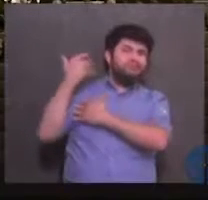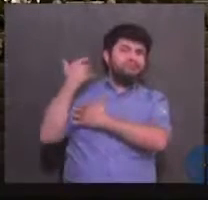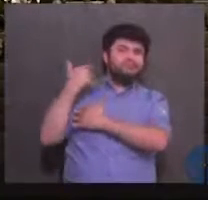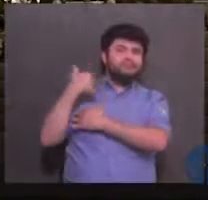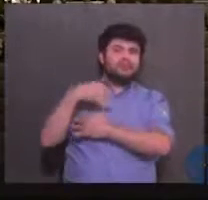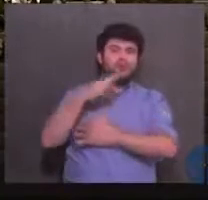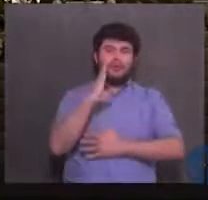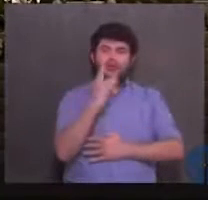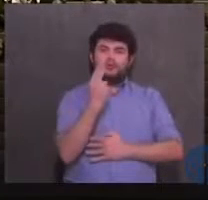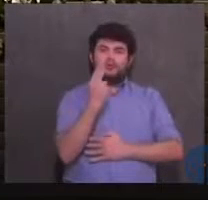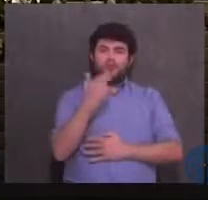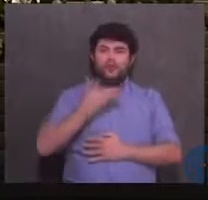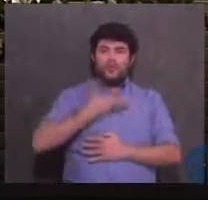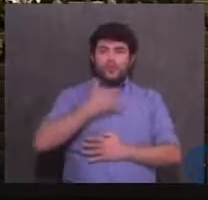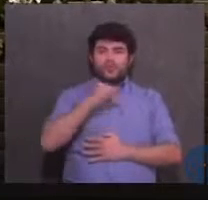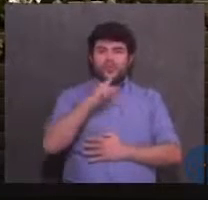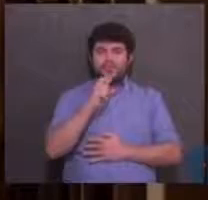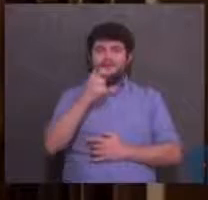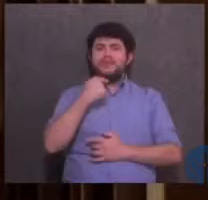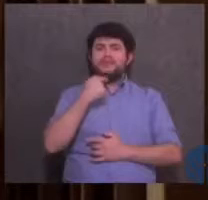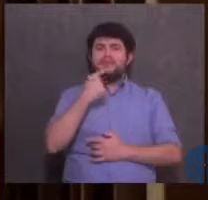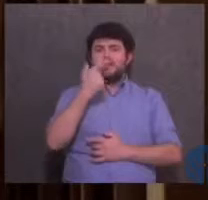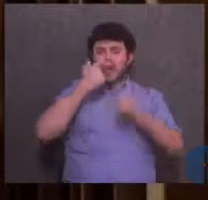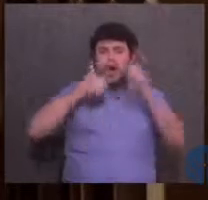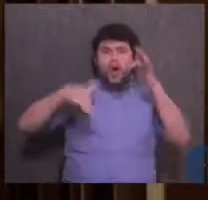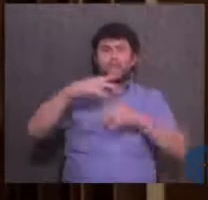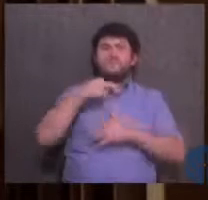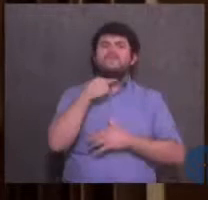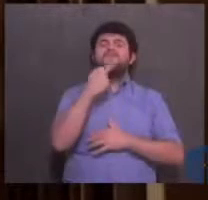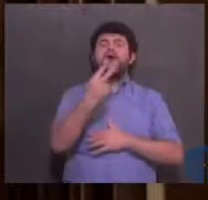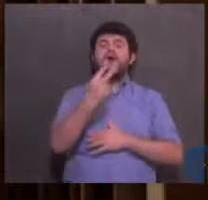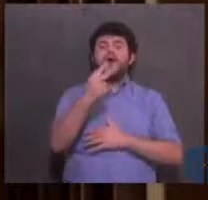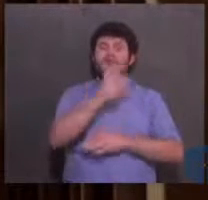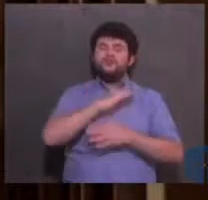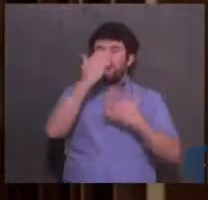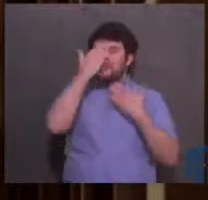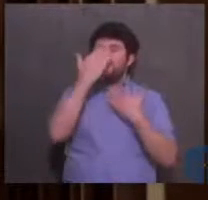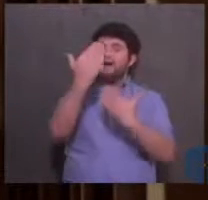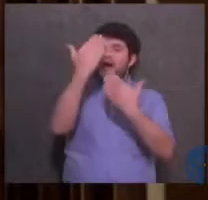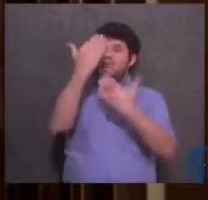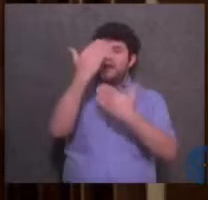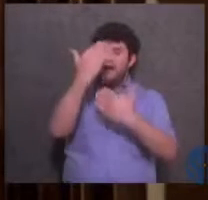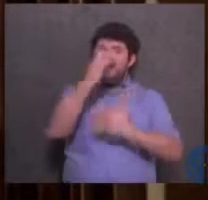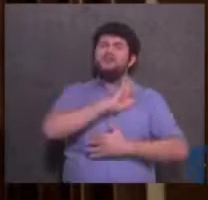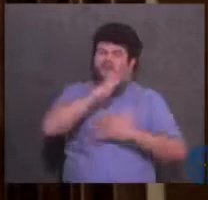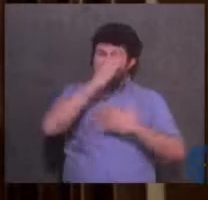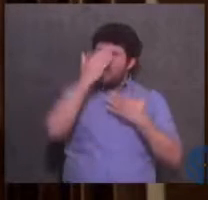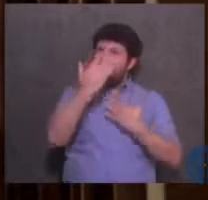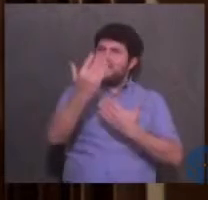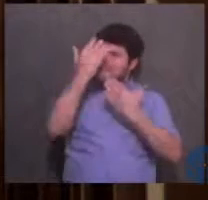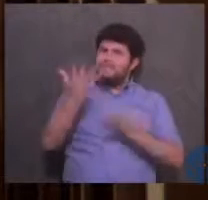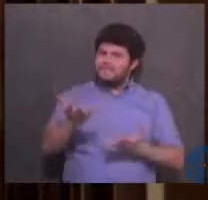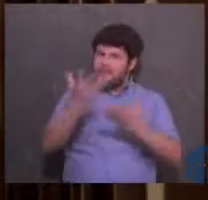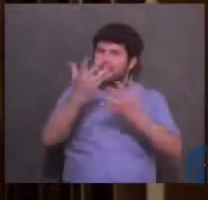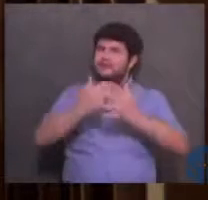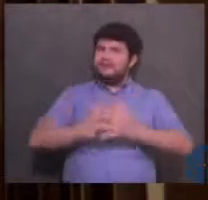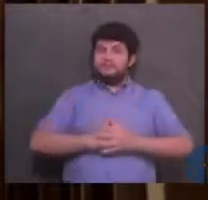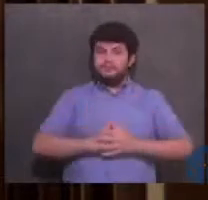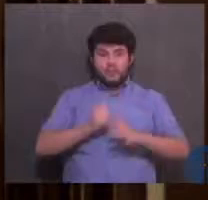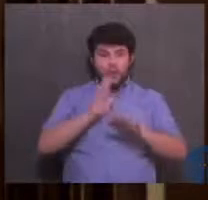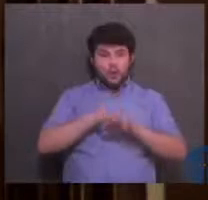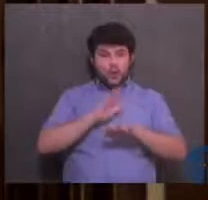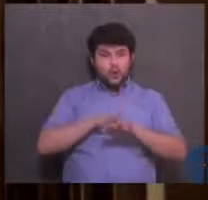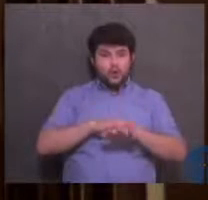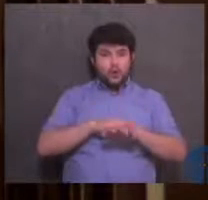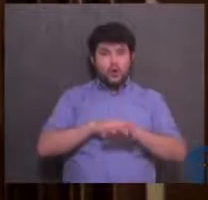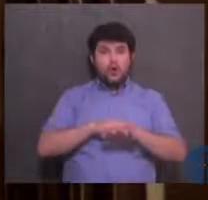Judite disse ao povo em alta voz: louvai o Senhor, louvai o Senhor, porque não